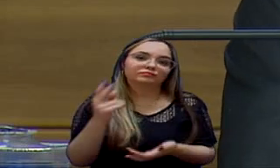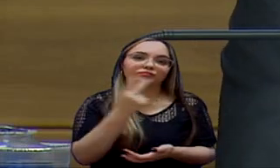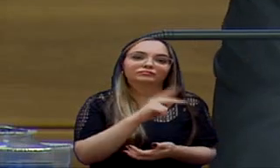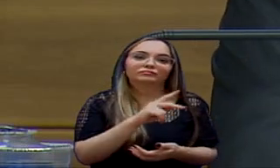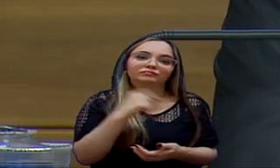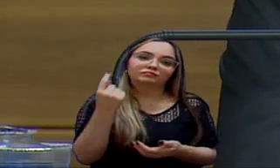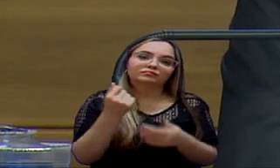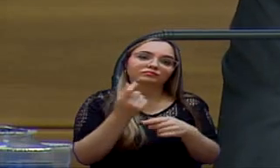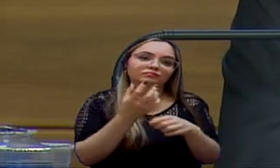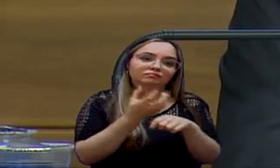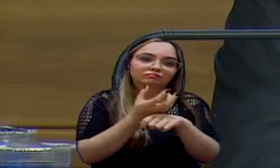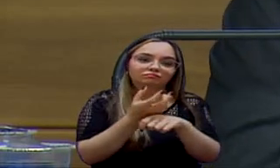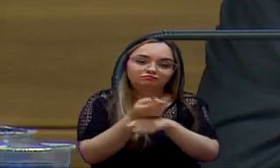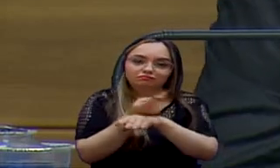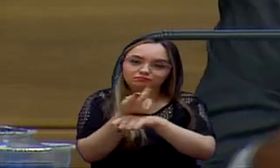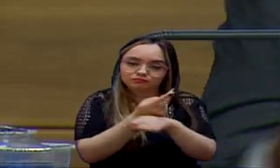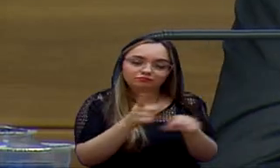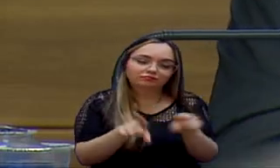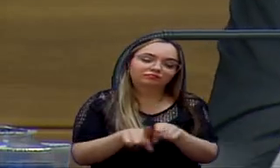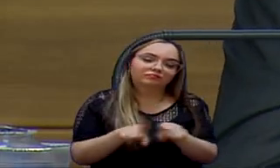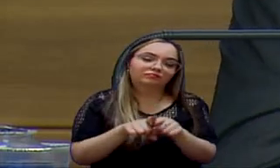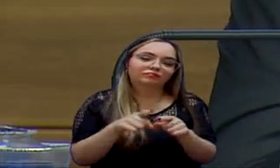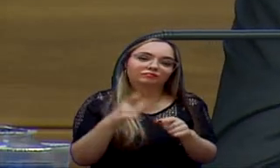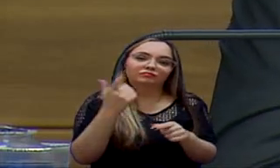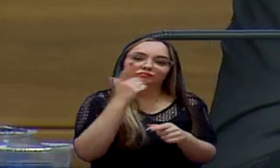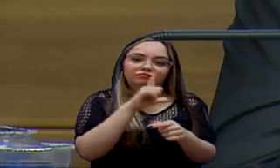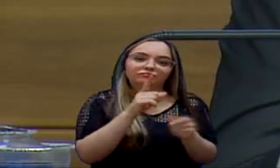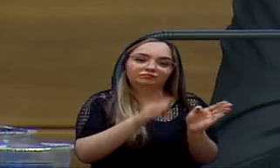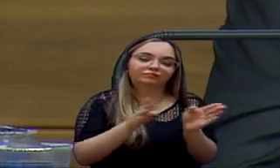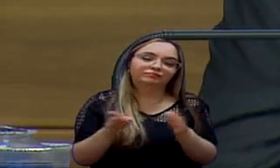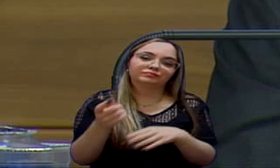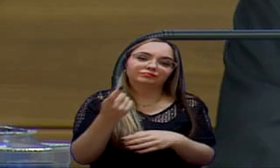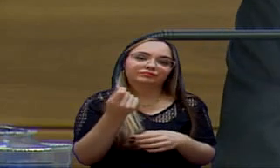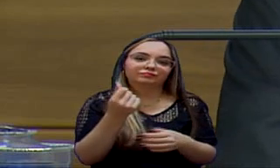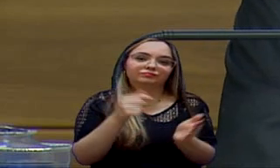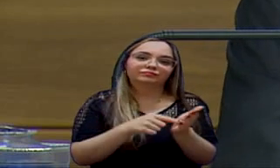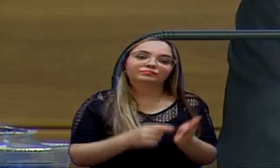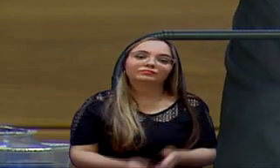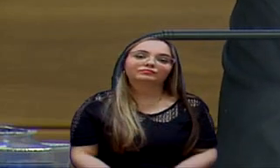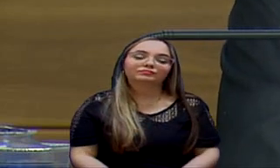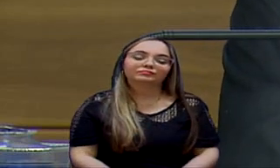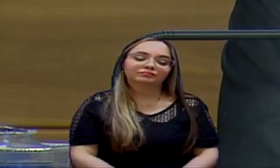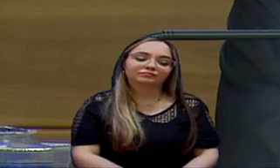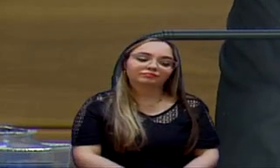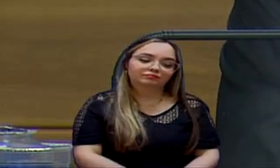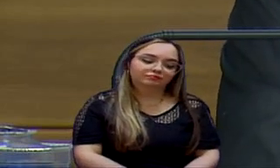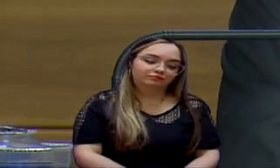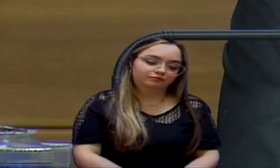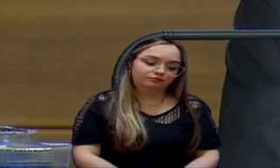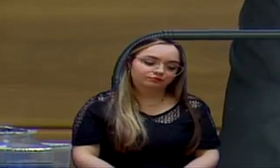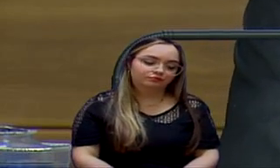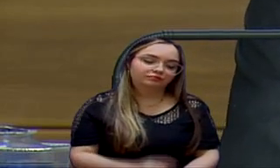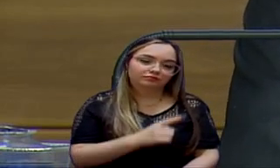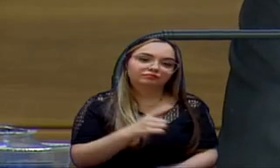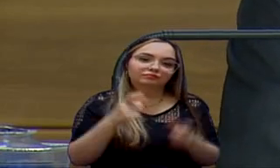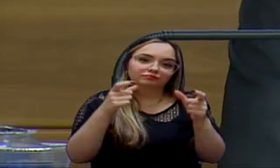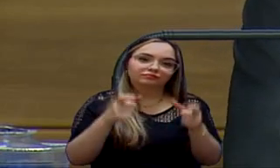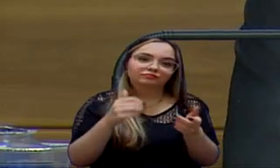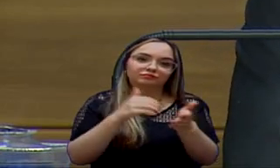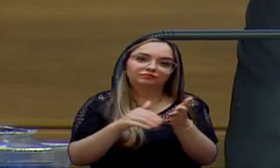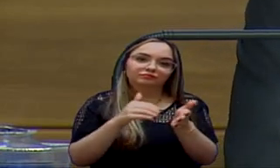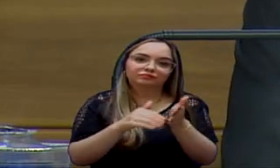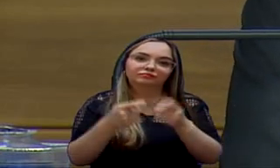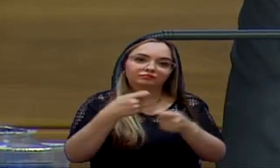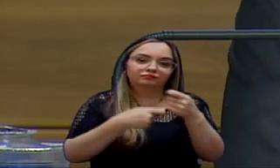e também trata dele da execução desses recursos e ela está alocado dentro da